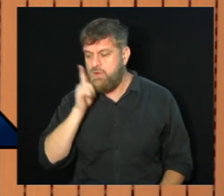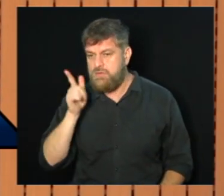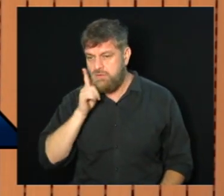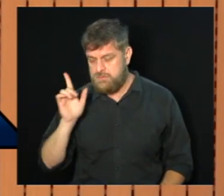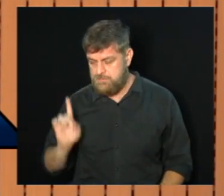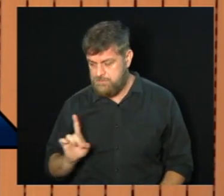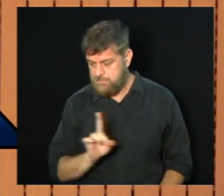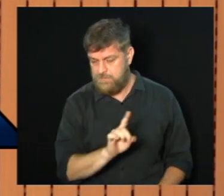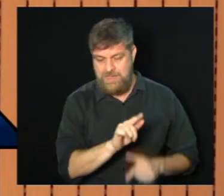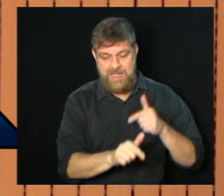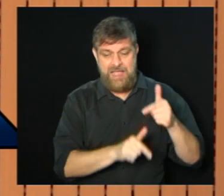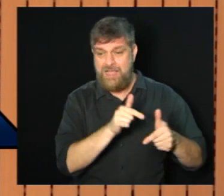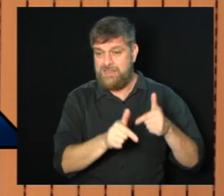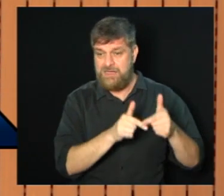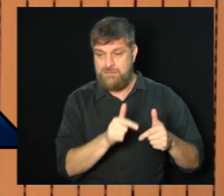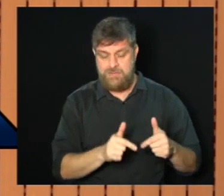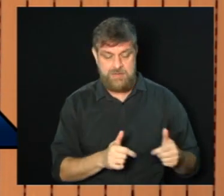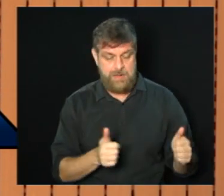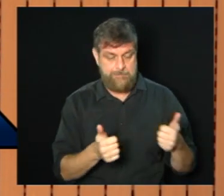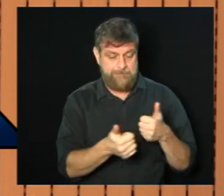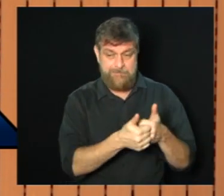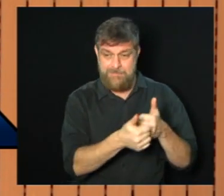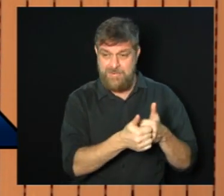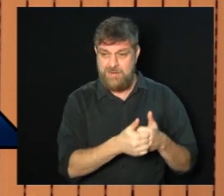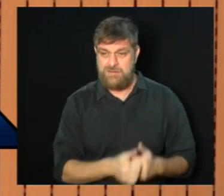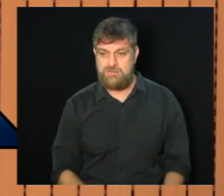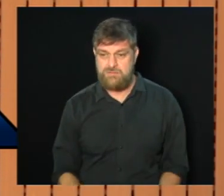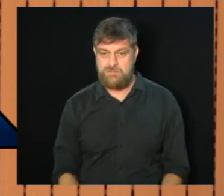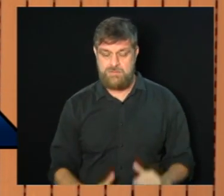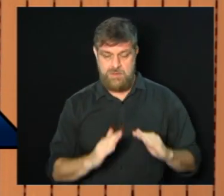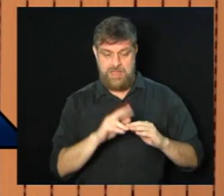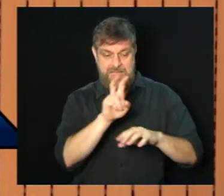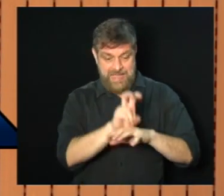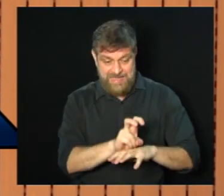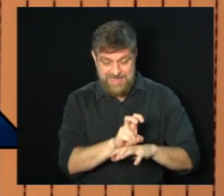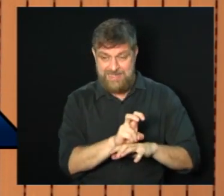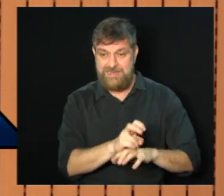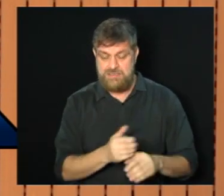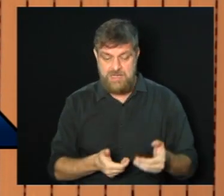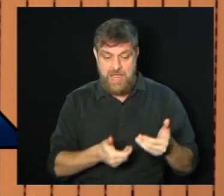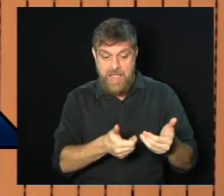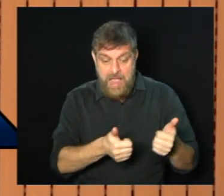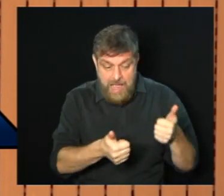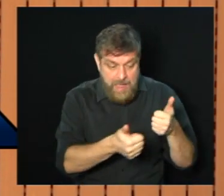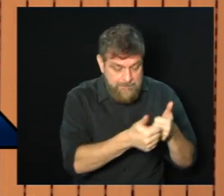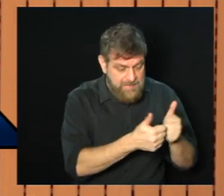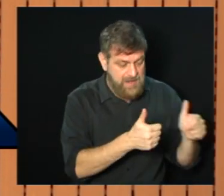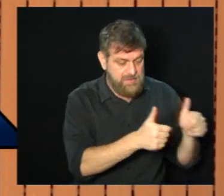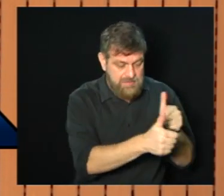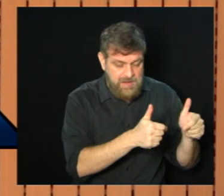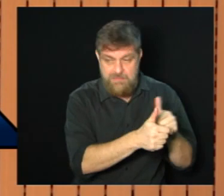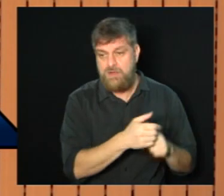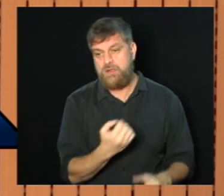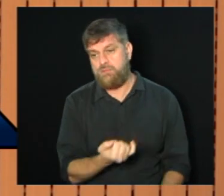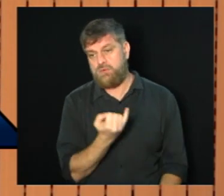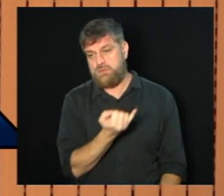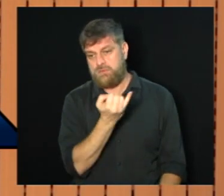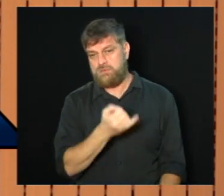creche e trabalhar perto do serviço. A criança vai estar perto da mãe. Então, é muito importante, sim. Agora, eu